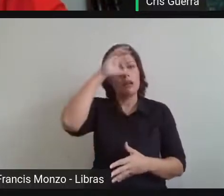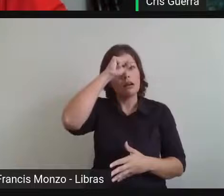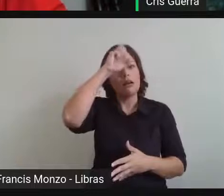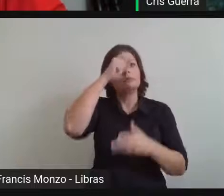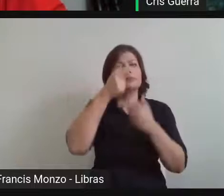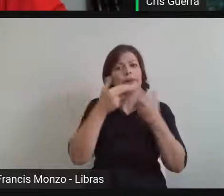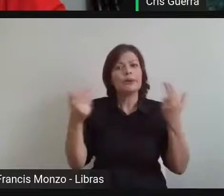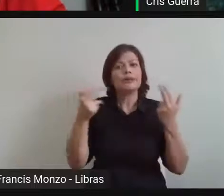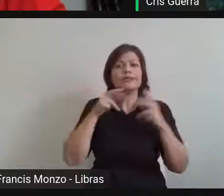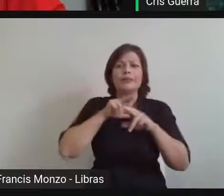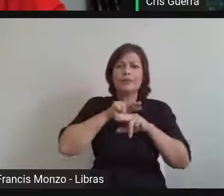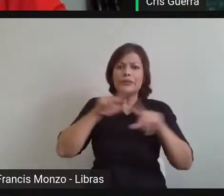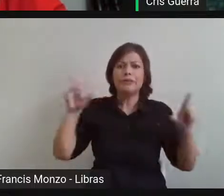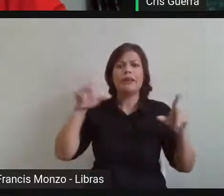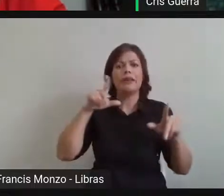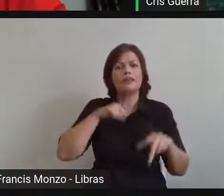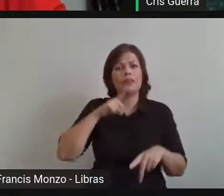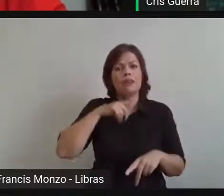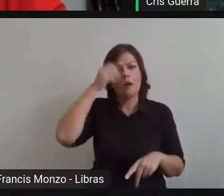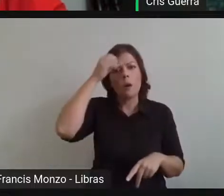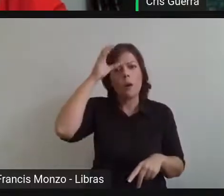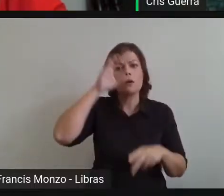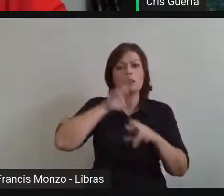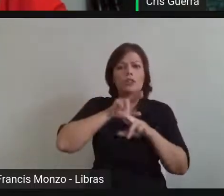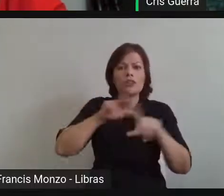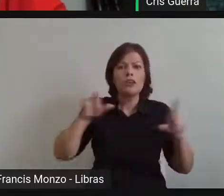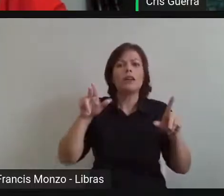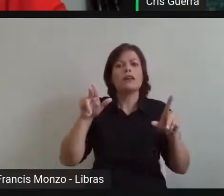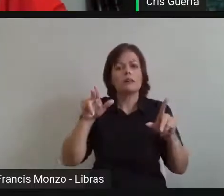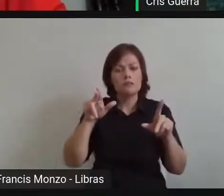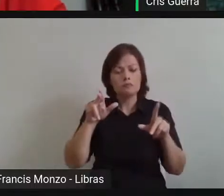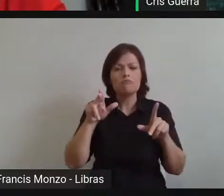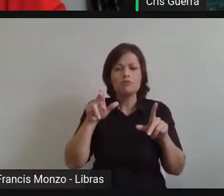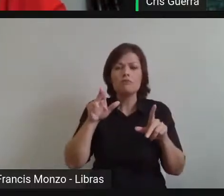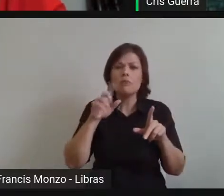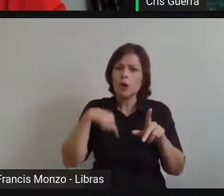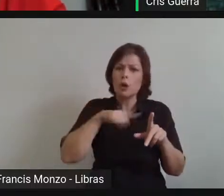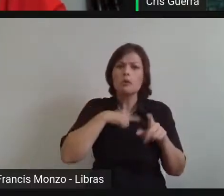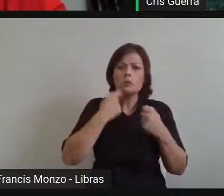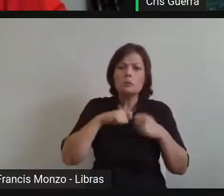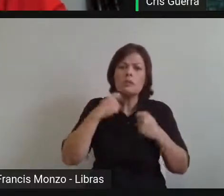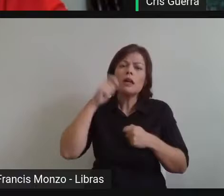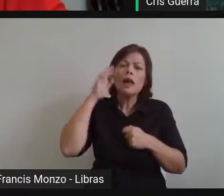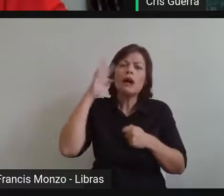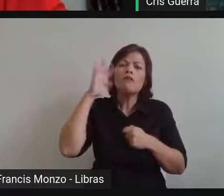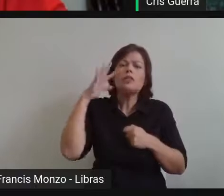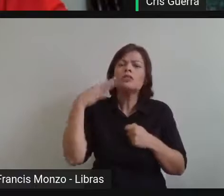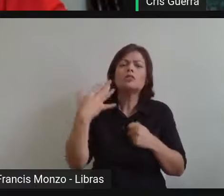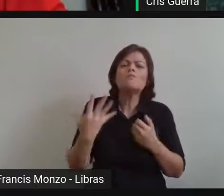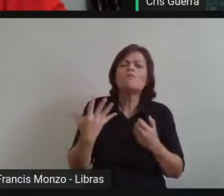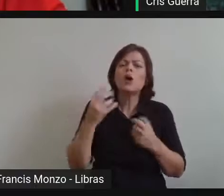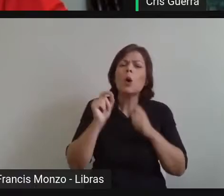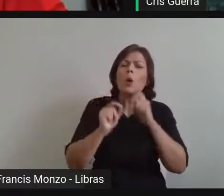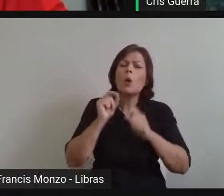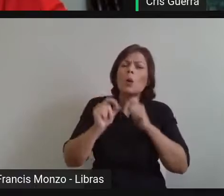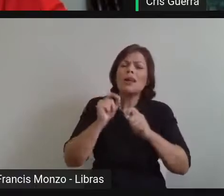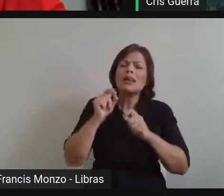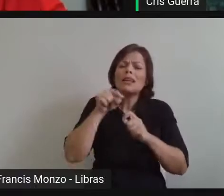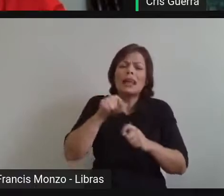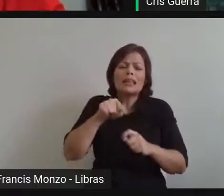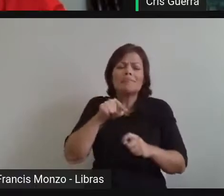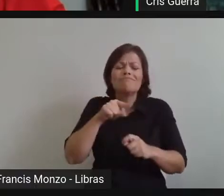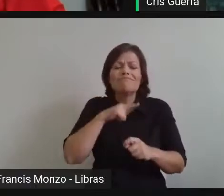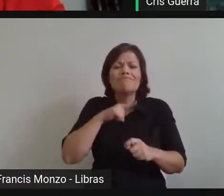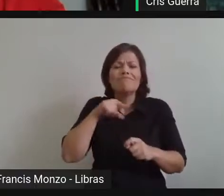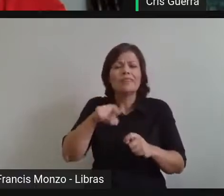você falou, de a gente consegue pensar e refletir quais são as batalhas que a gente merece comprar, né? Que vale a pena, a